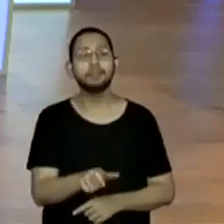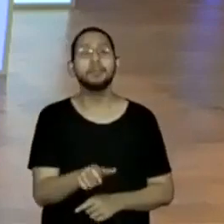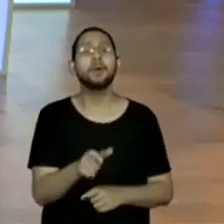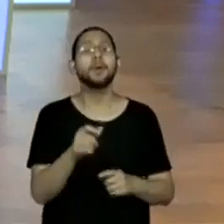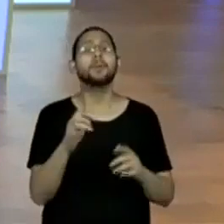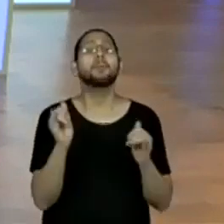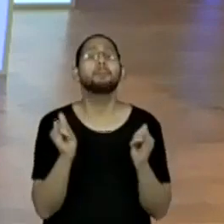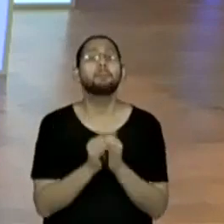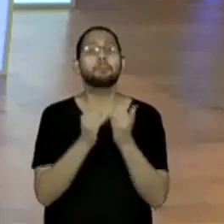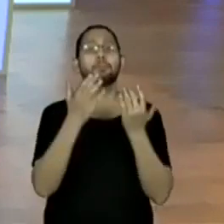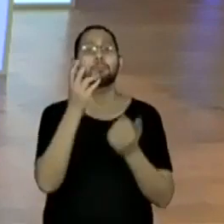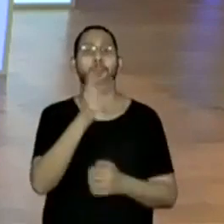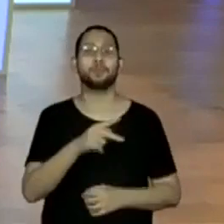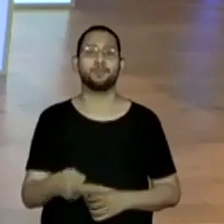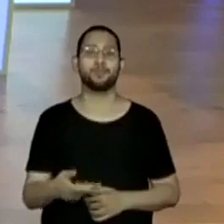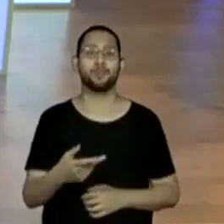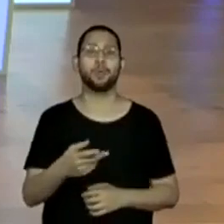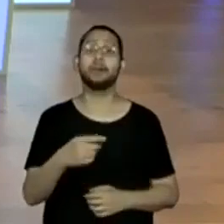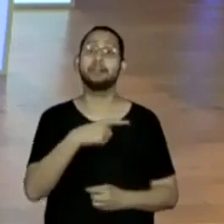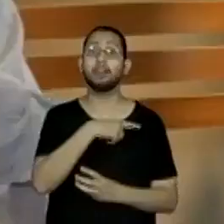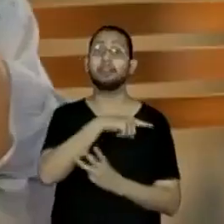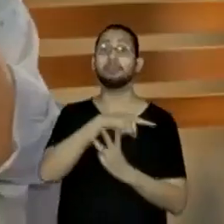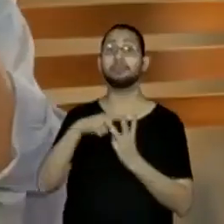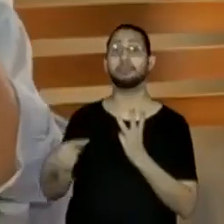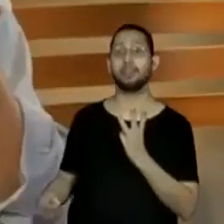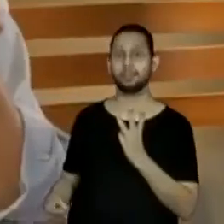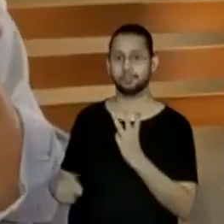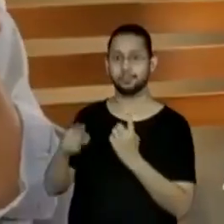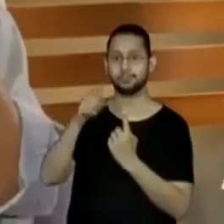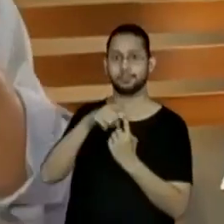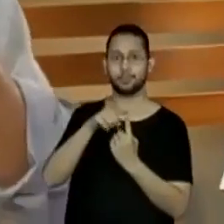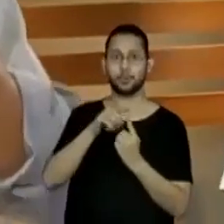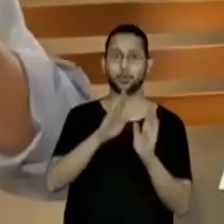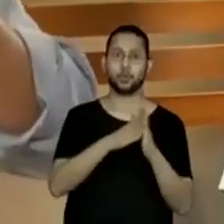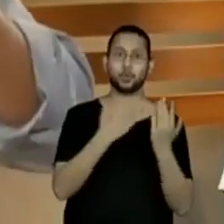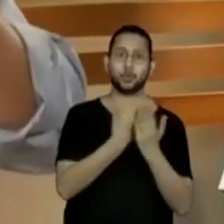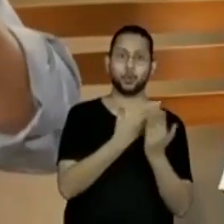ensino e aprendizagem, ele só acontece pelo tripé. Escola,